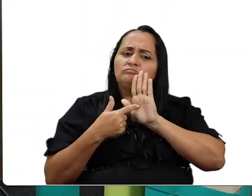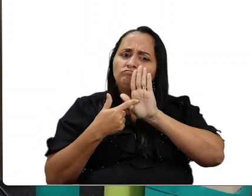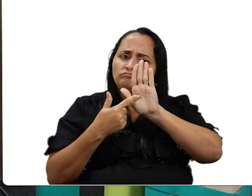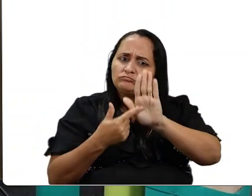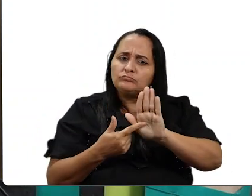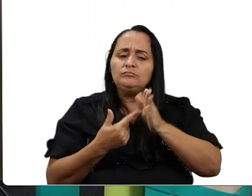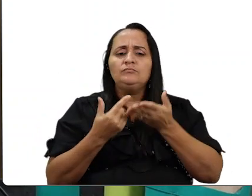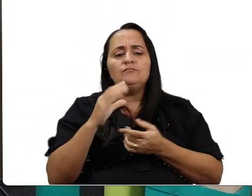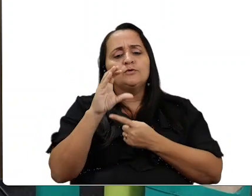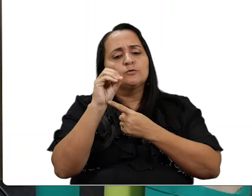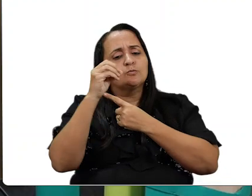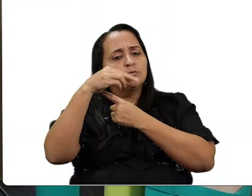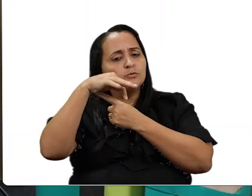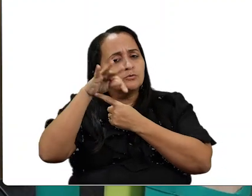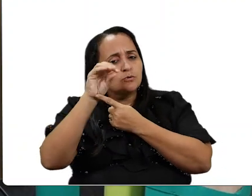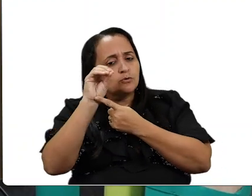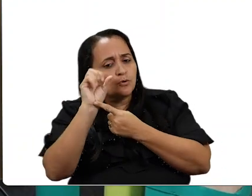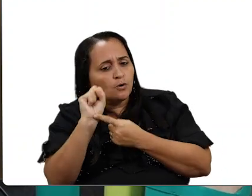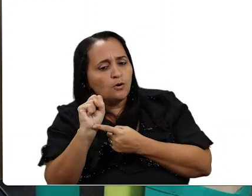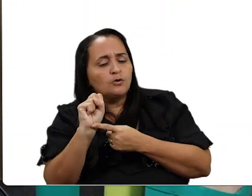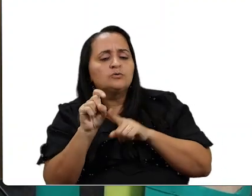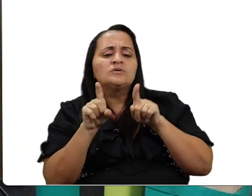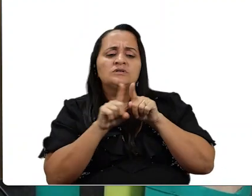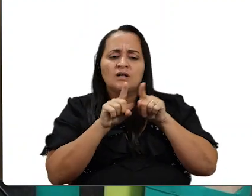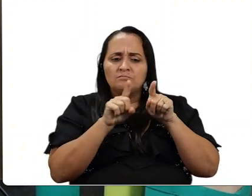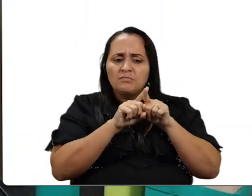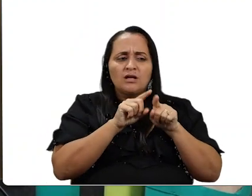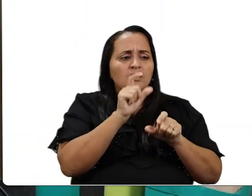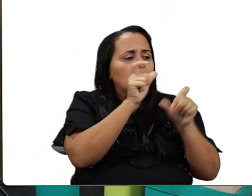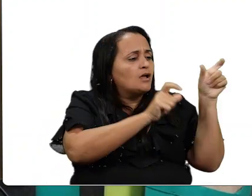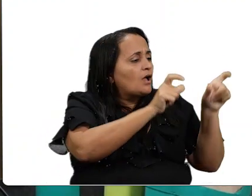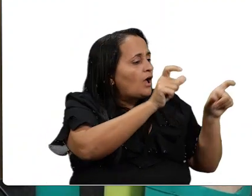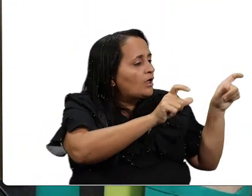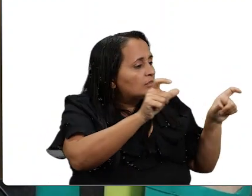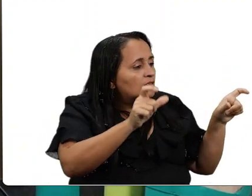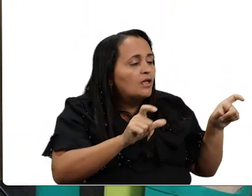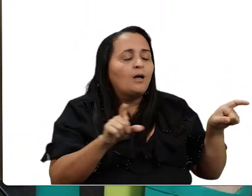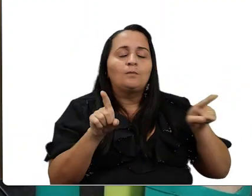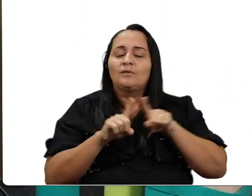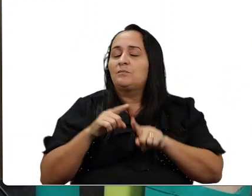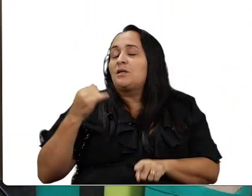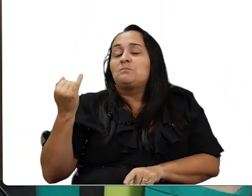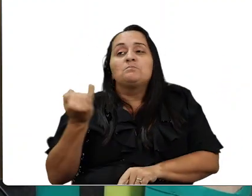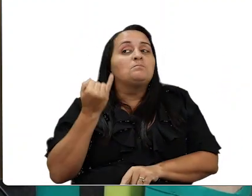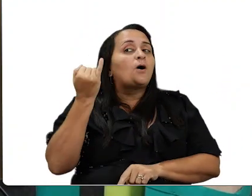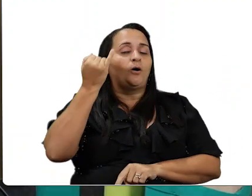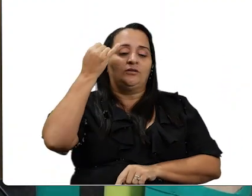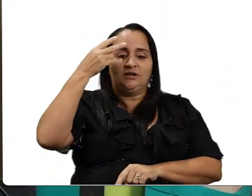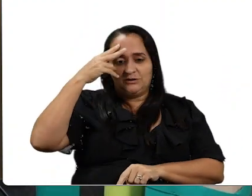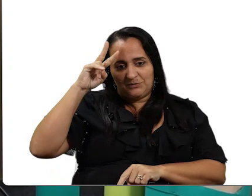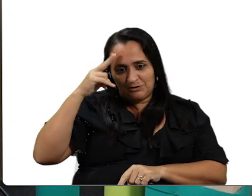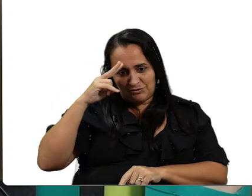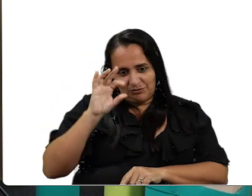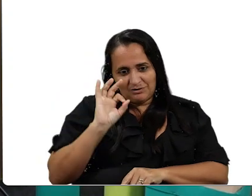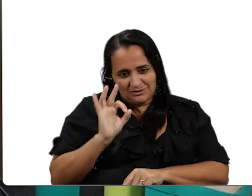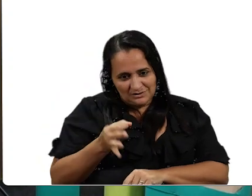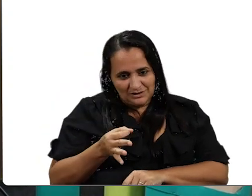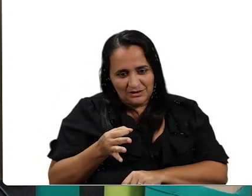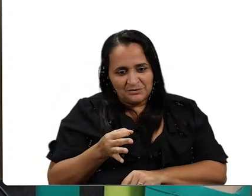Além dos personagens, também existe o narrador, que é figura muito importante para a história, tá